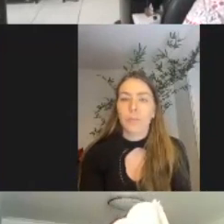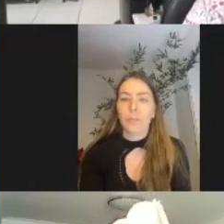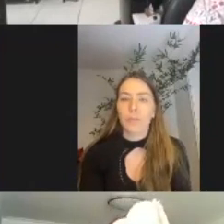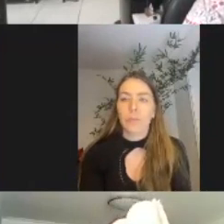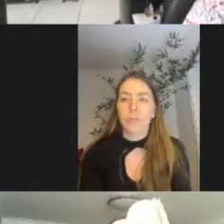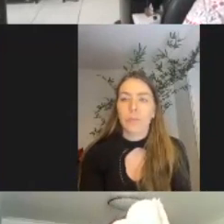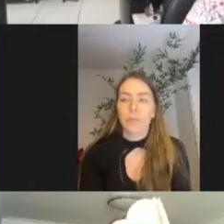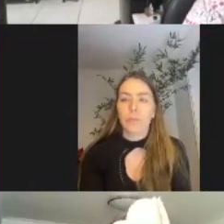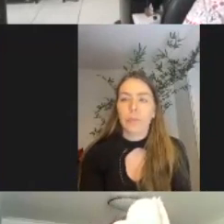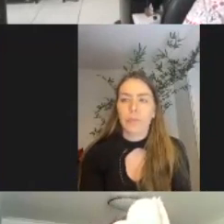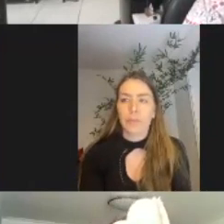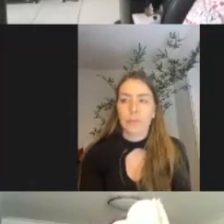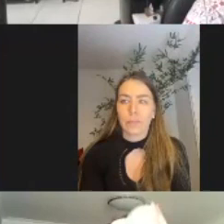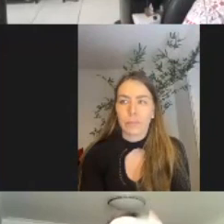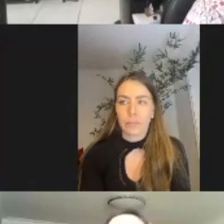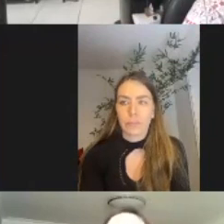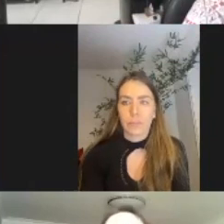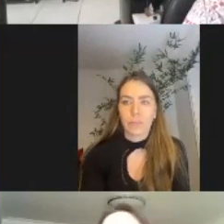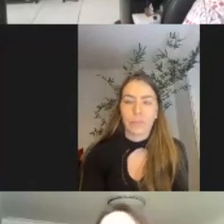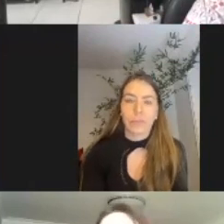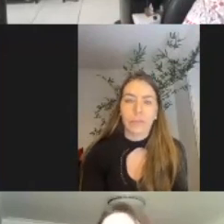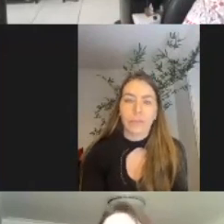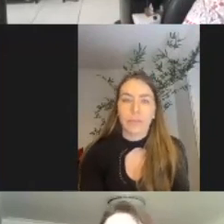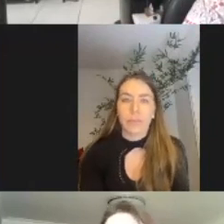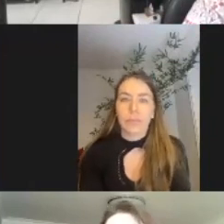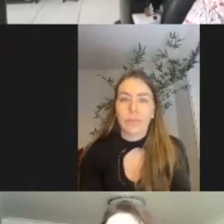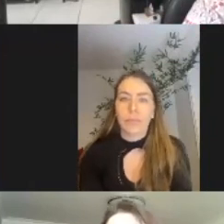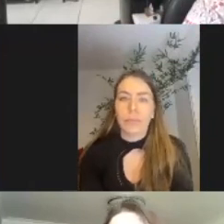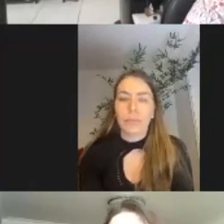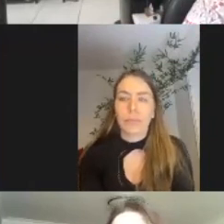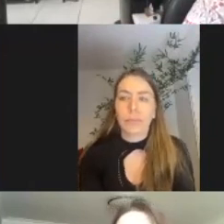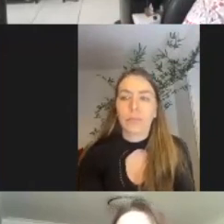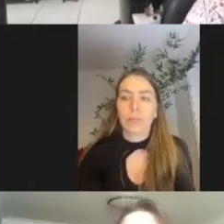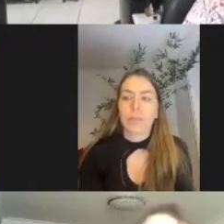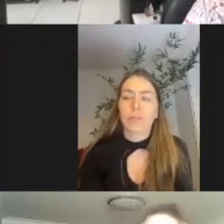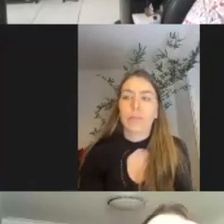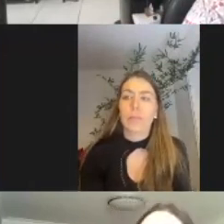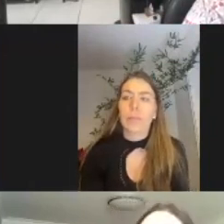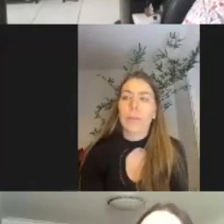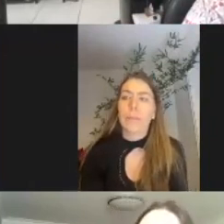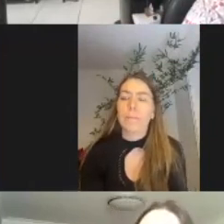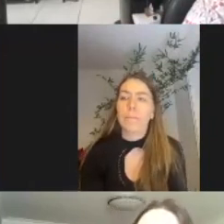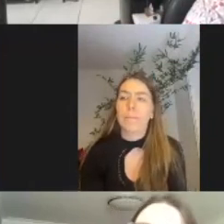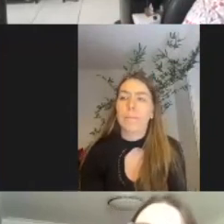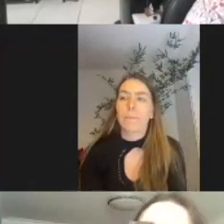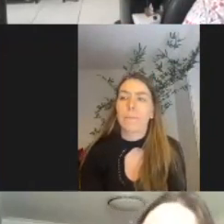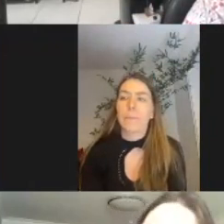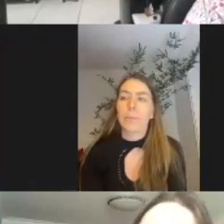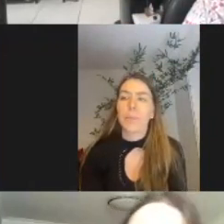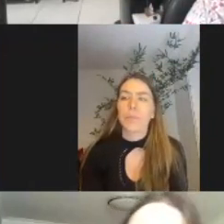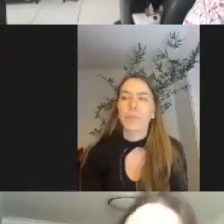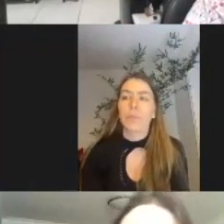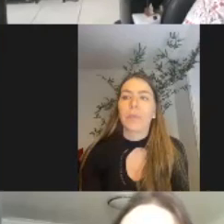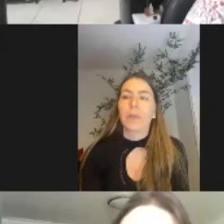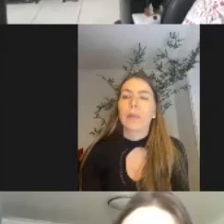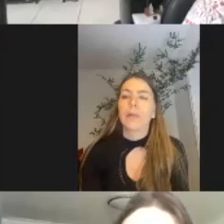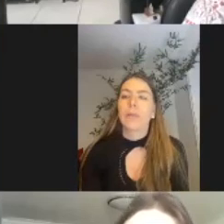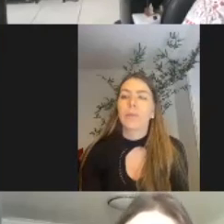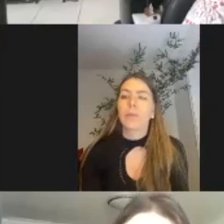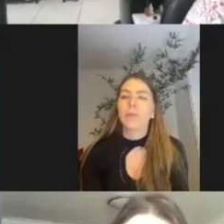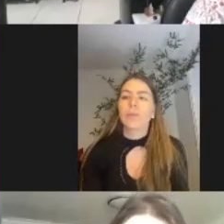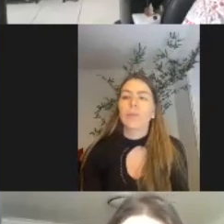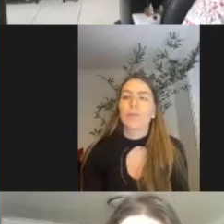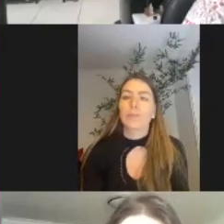de psyllium, né, que também é uma fibra, e o leite de amêndoas que a gente usa muito pouco ou quase nada, tá? Então, o